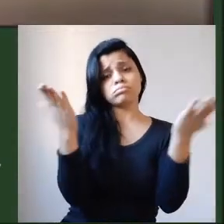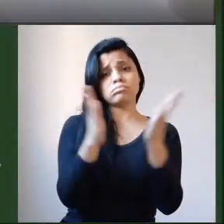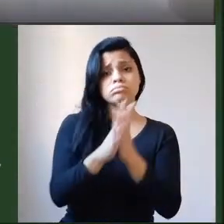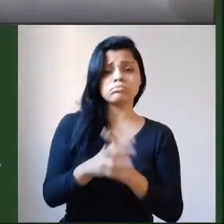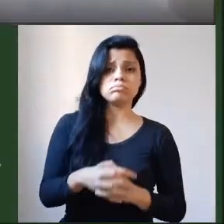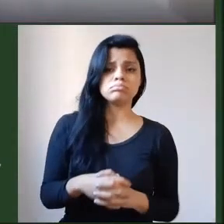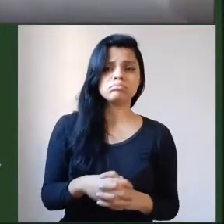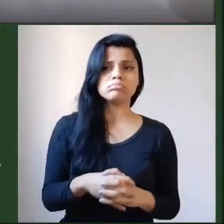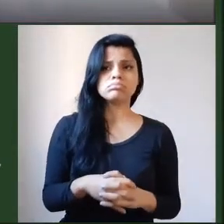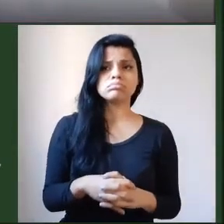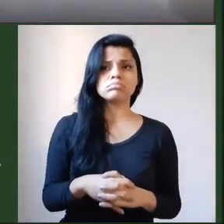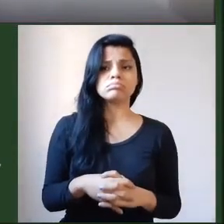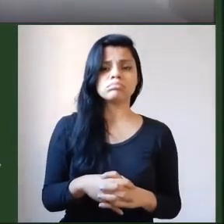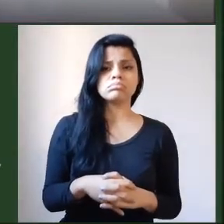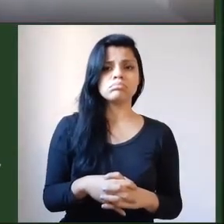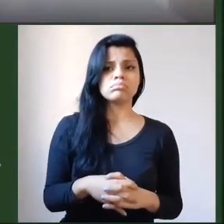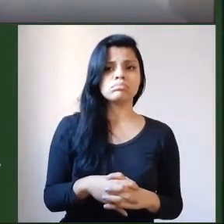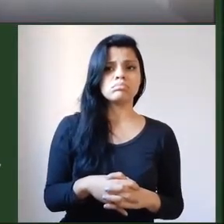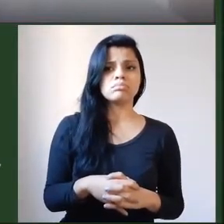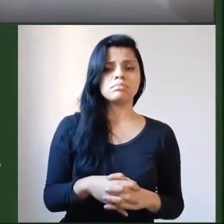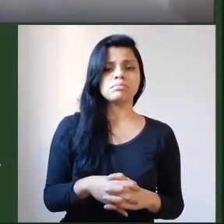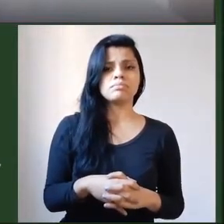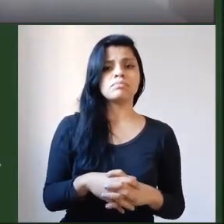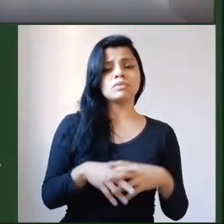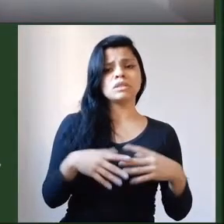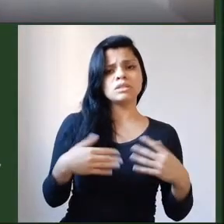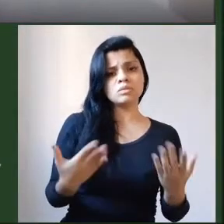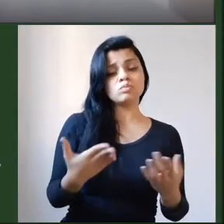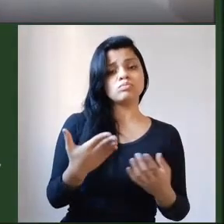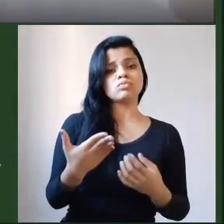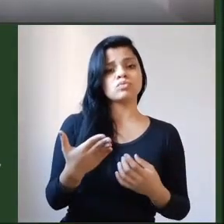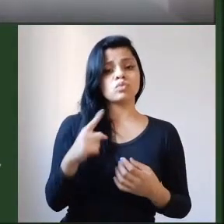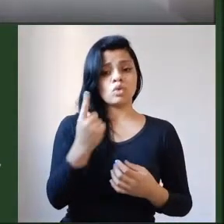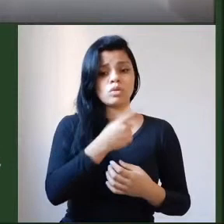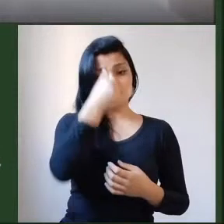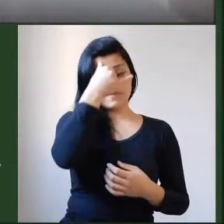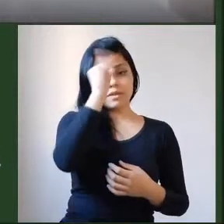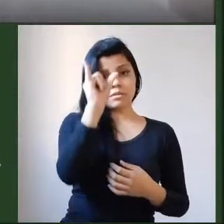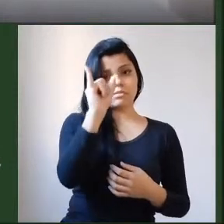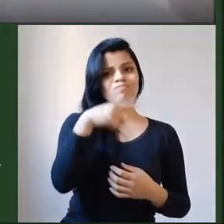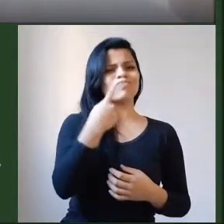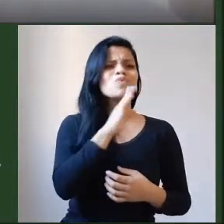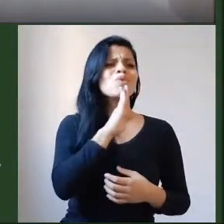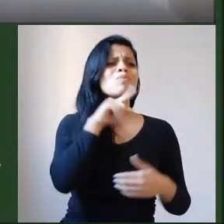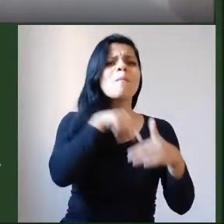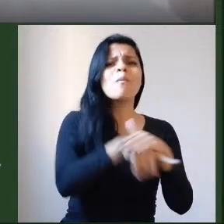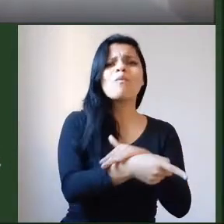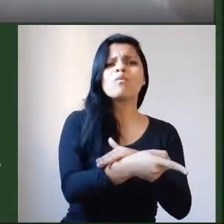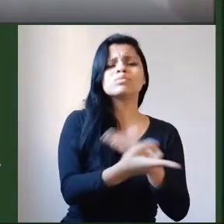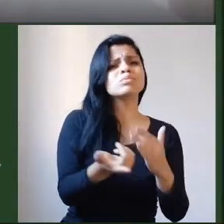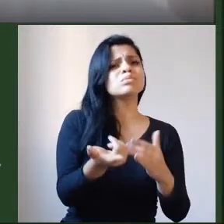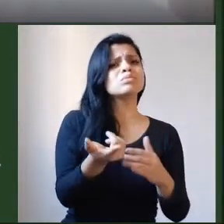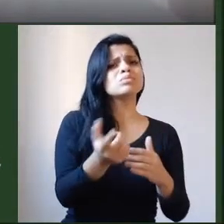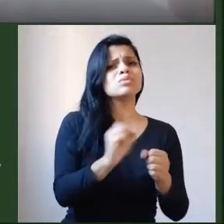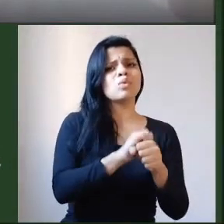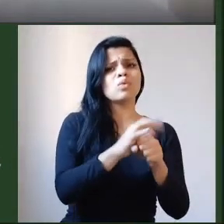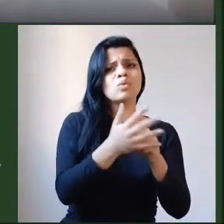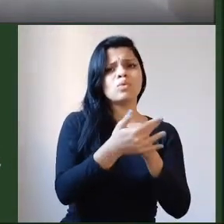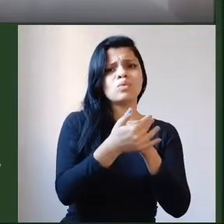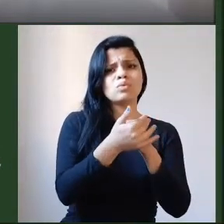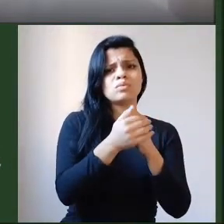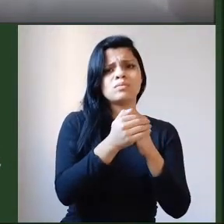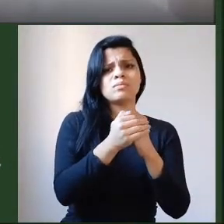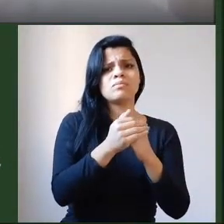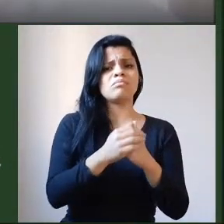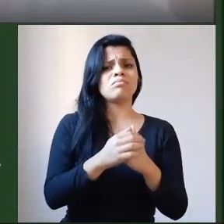receio. E teve algum momento, Luca, nesse período de atendimento aos pacientes, né, nesse momento de pandemia, que você tenha pensado